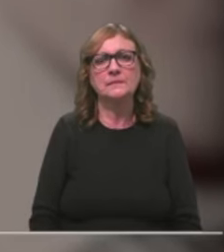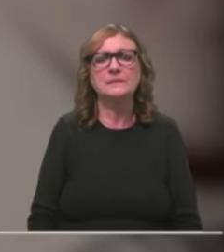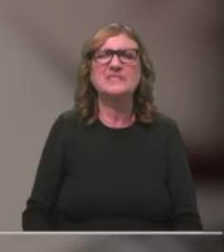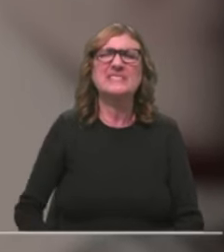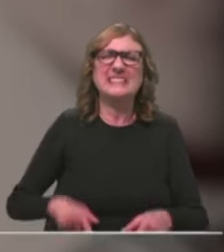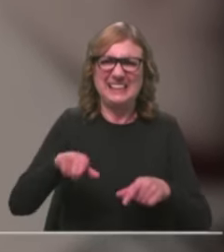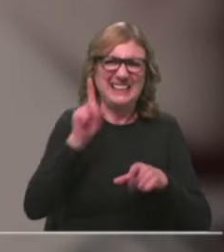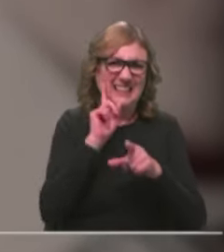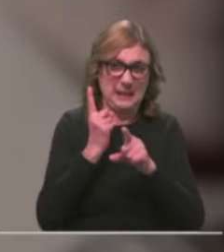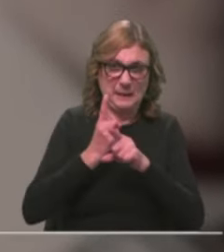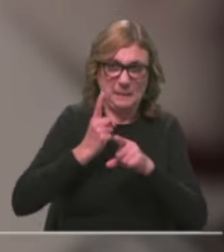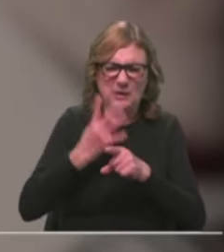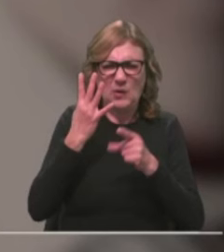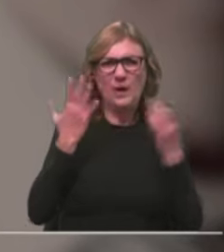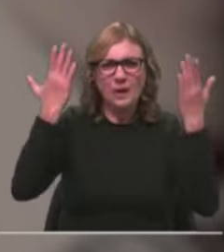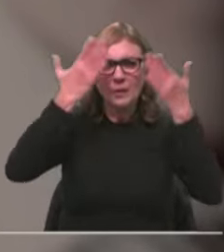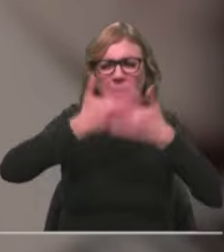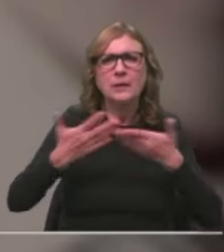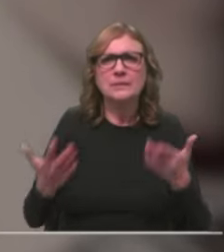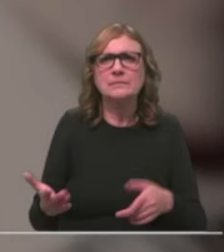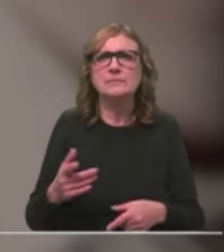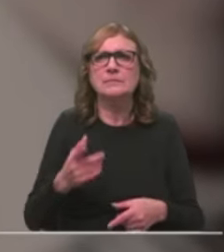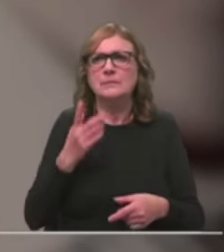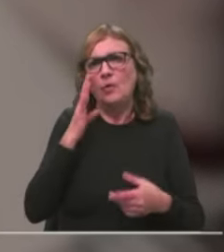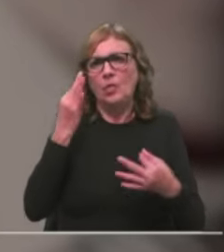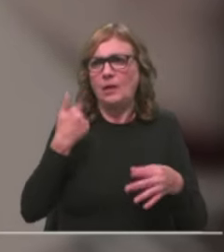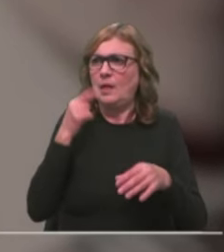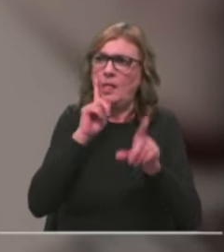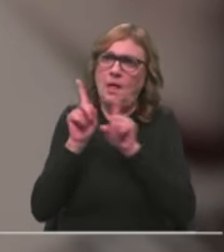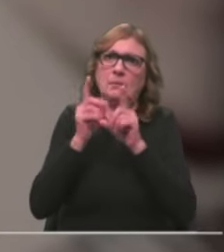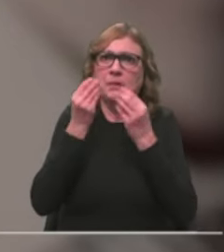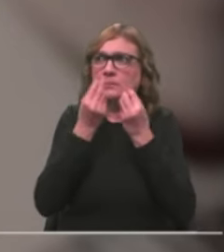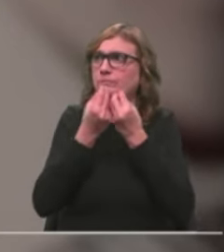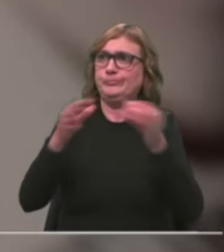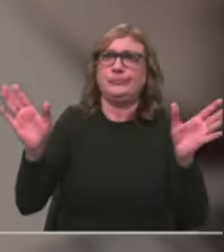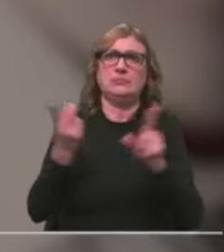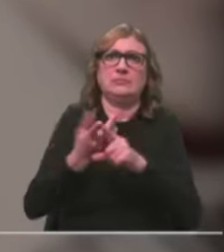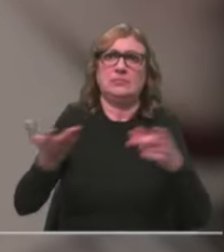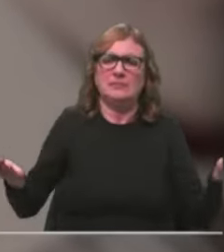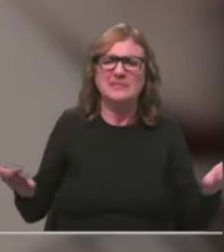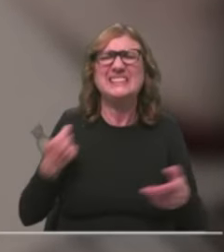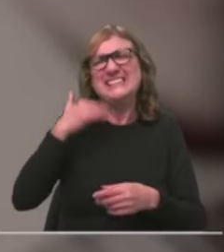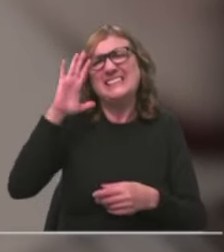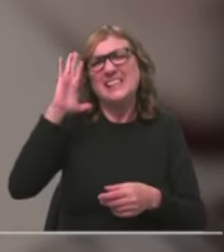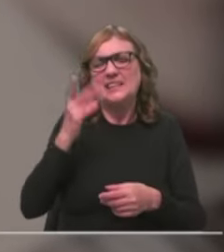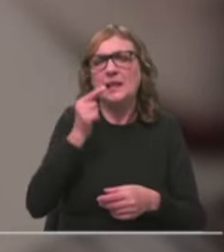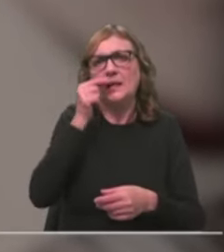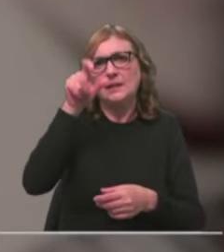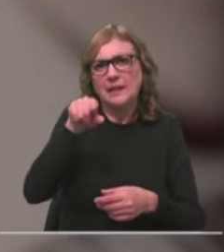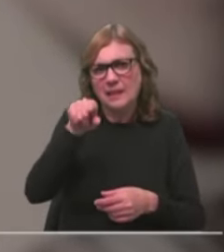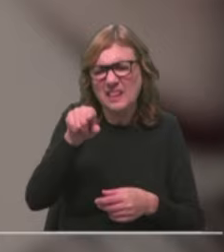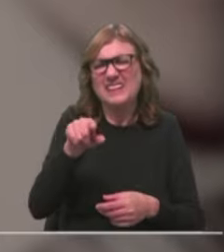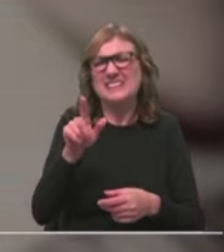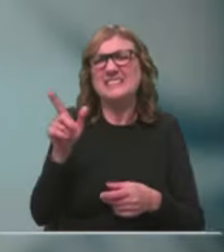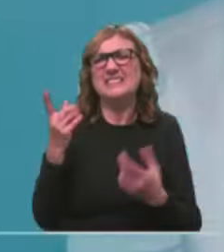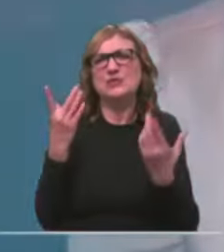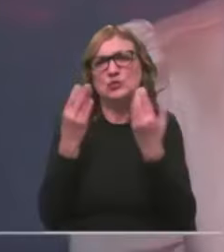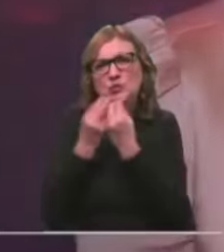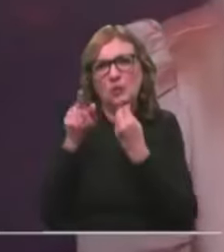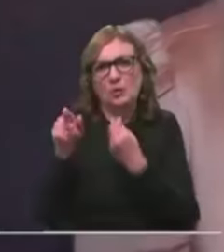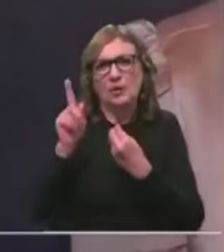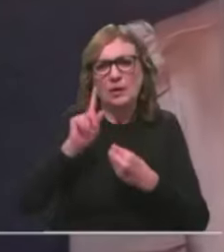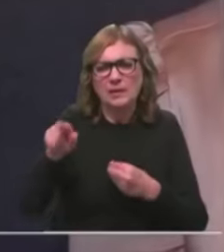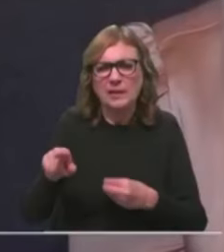nesse mesmo dia 4 à noite eu não normal eu tenho min irmão desaparecida e eu sei que era ele que ia estar com ela